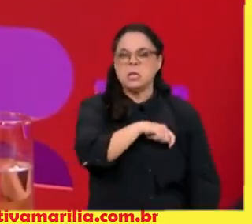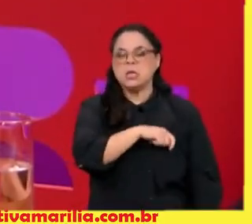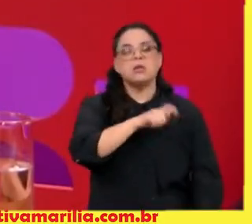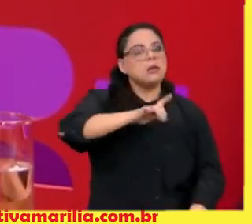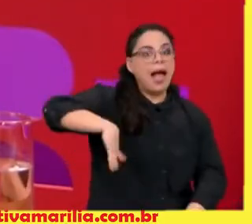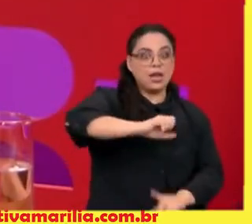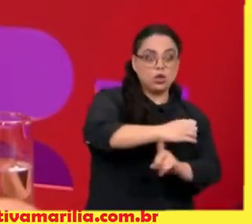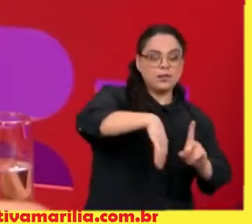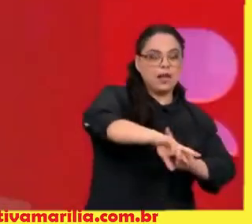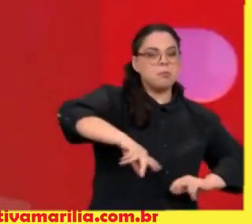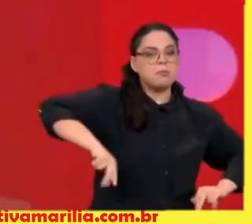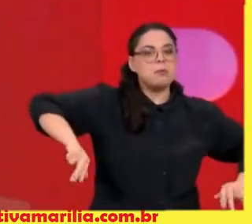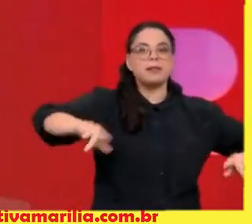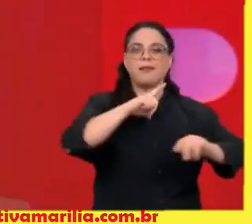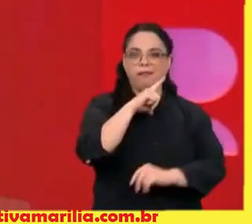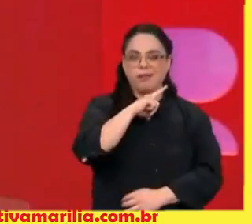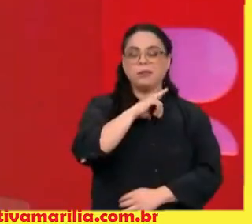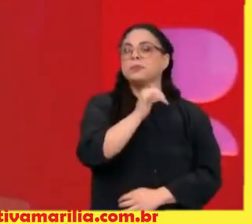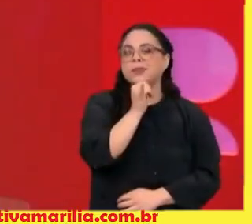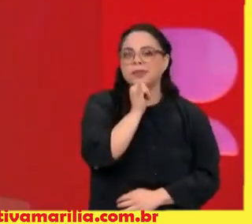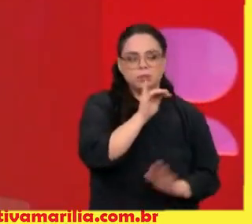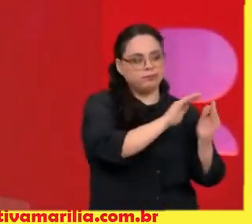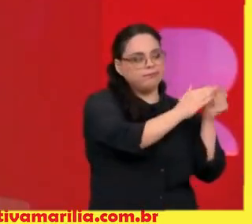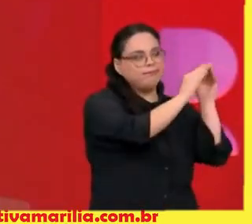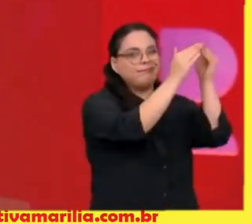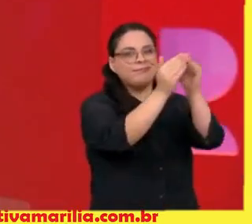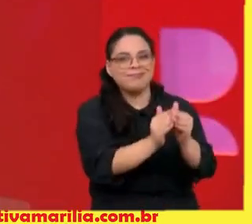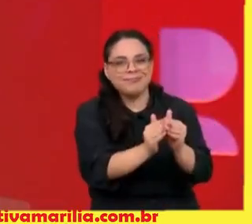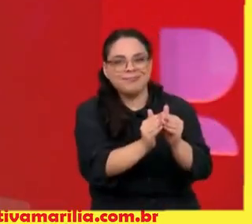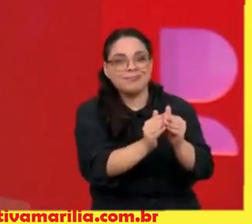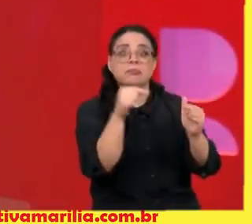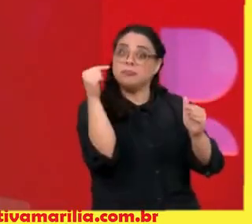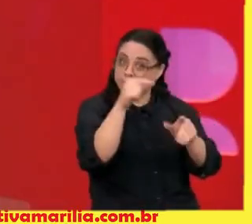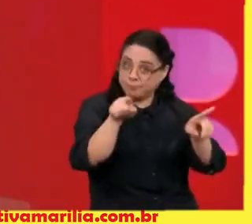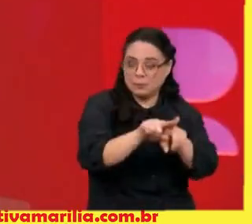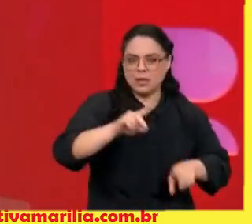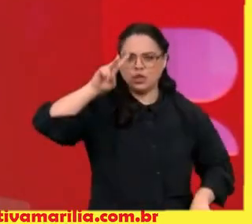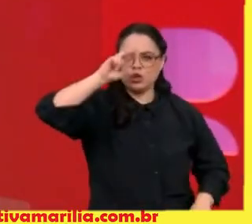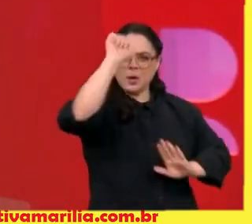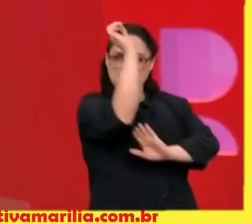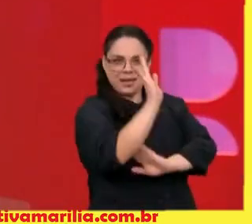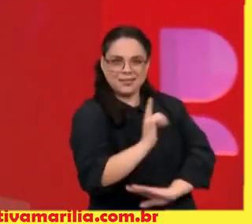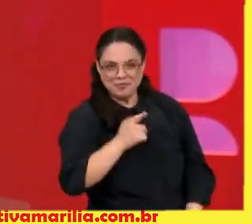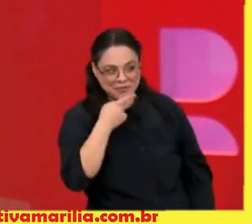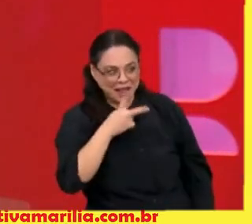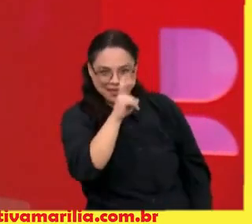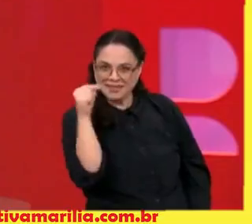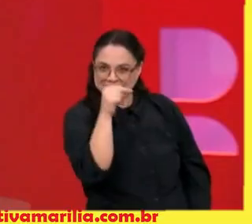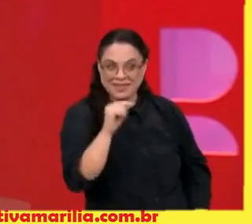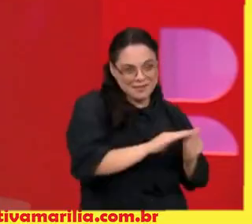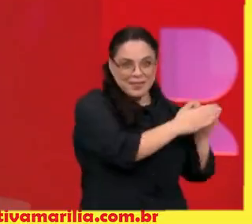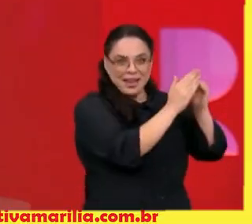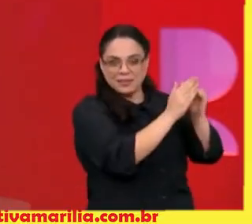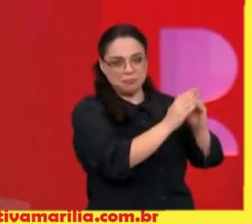brutalmente também, que são estratos pouco retratados na historiografia brasileira, e justamente a sua parte de